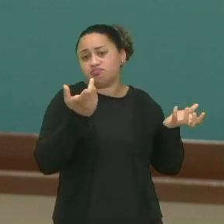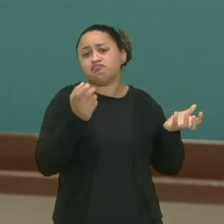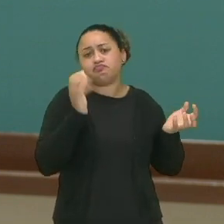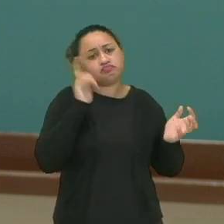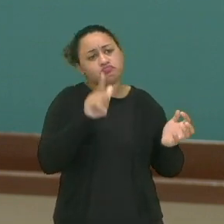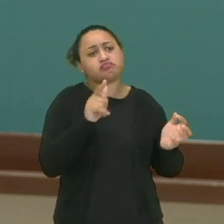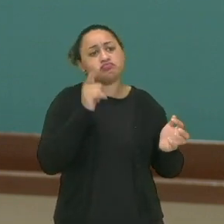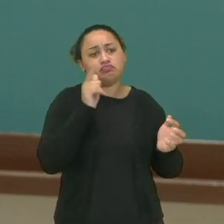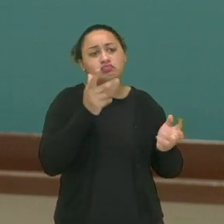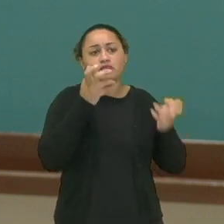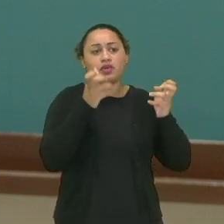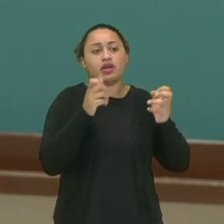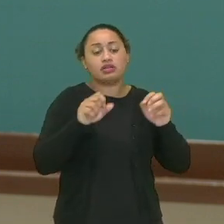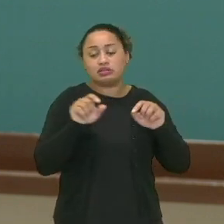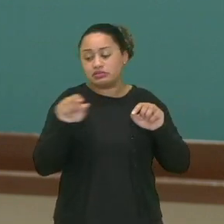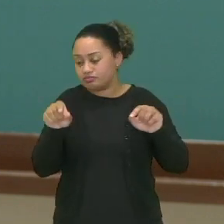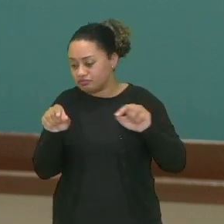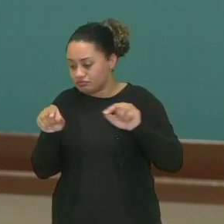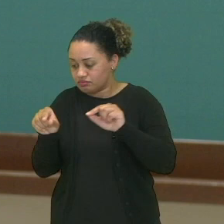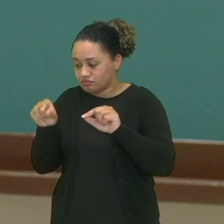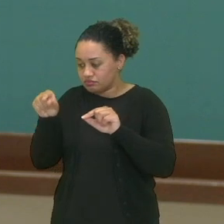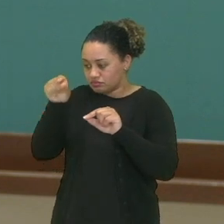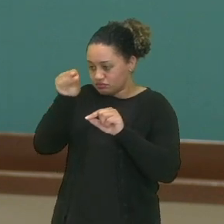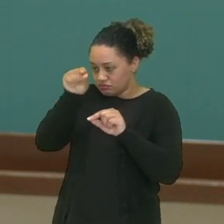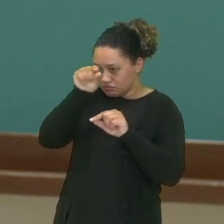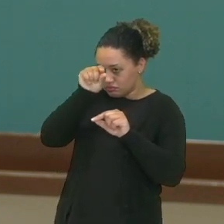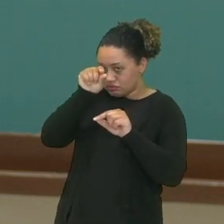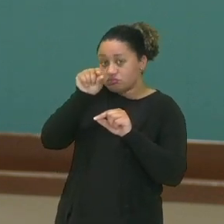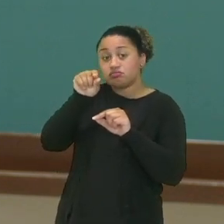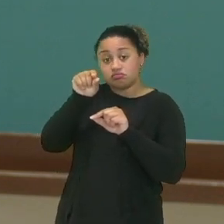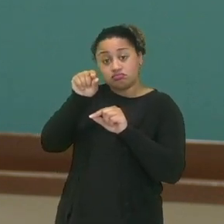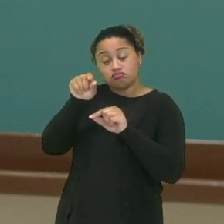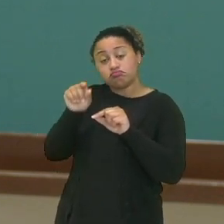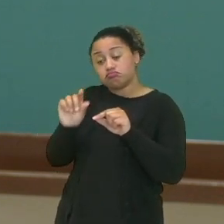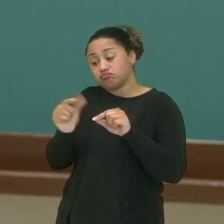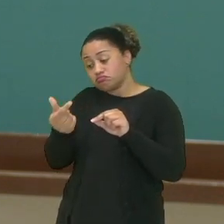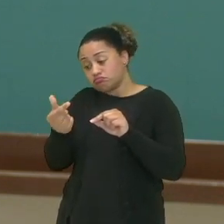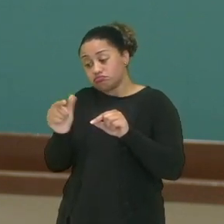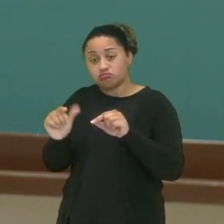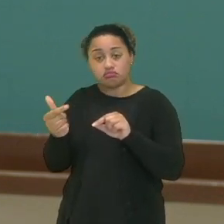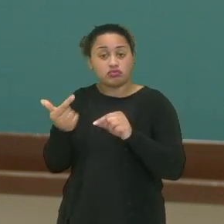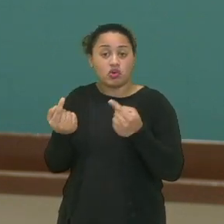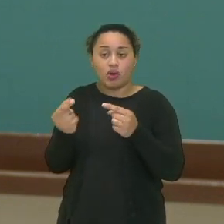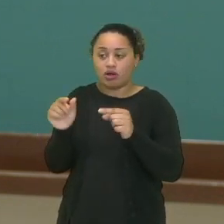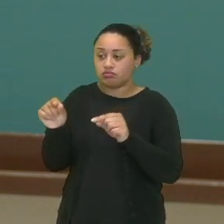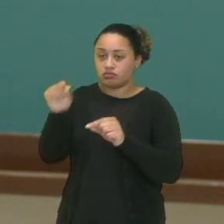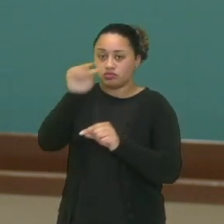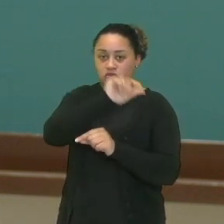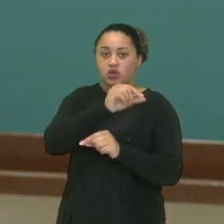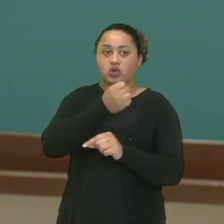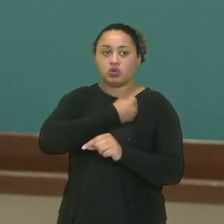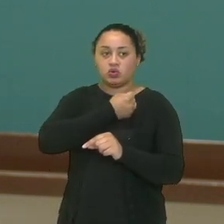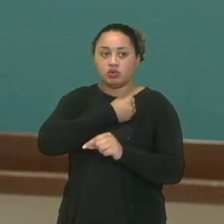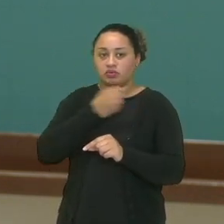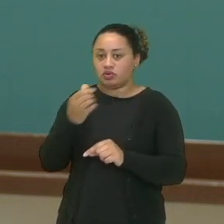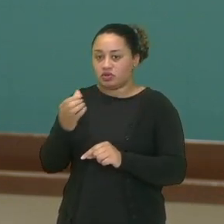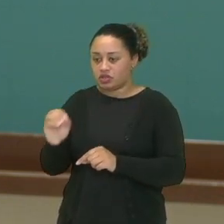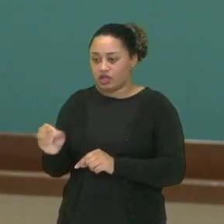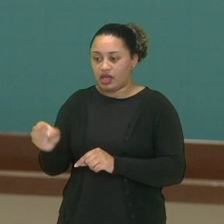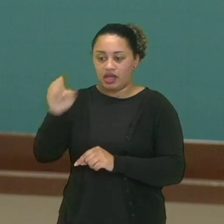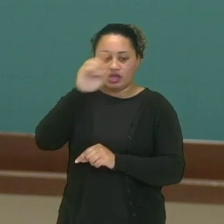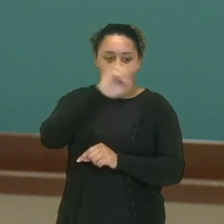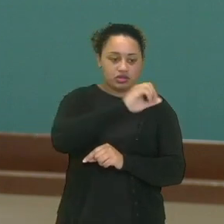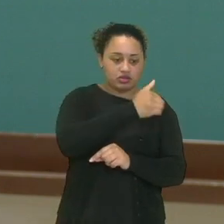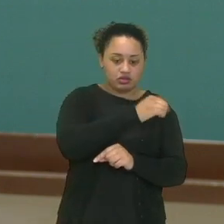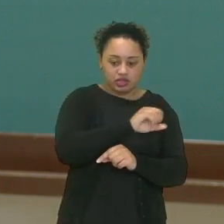baixo. Se você está medindo um ângulo, né, de lá para cá, fica melhor olhar na linha de cima, né? Porque daí depende a posição que vai bater o